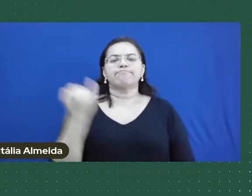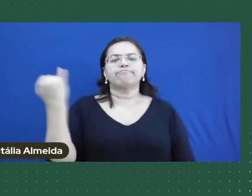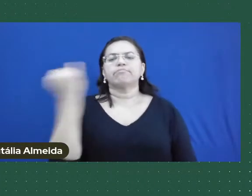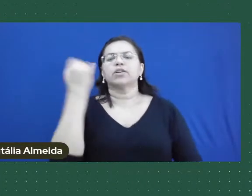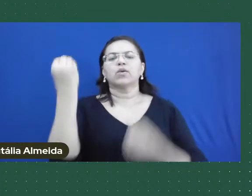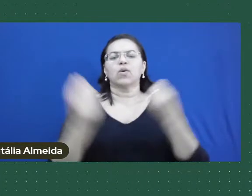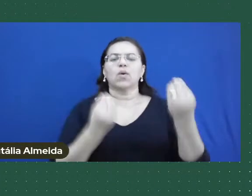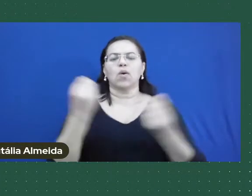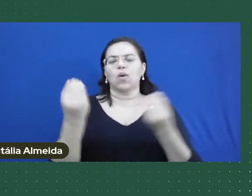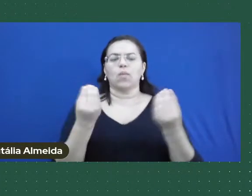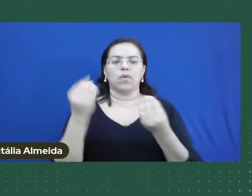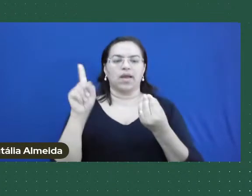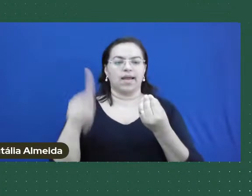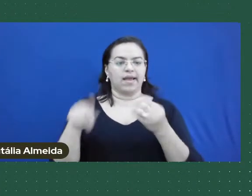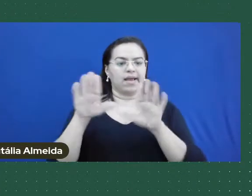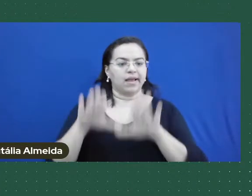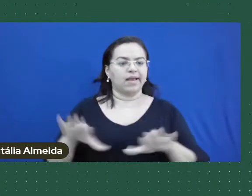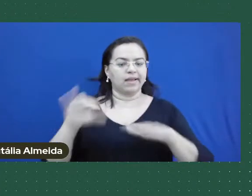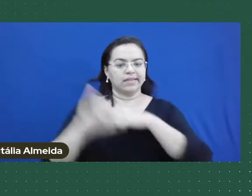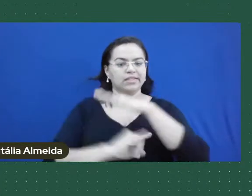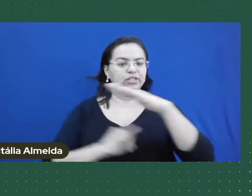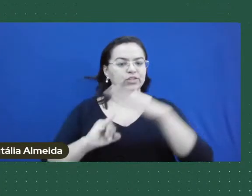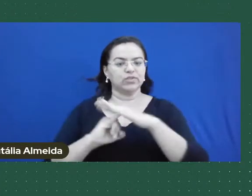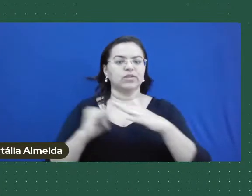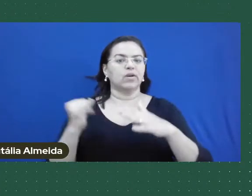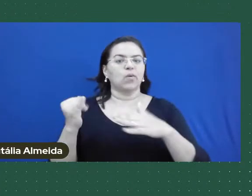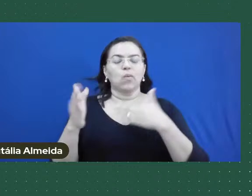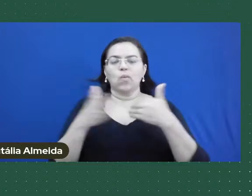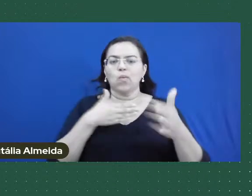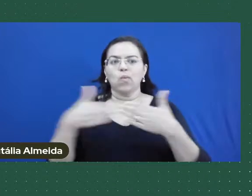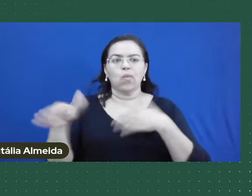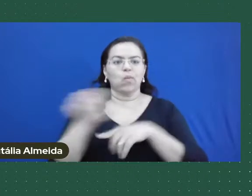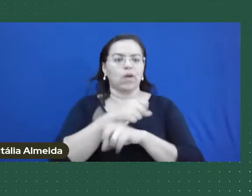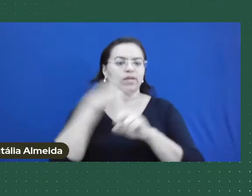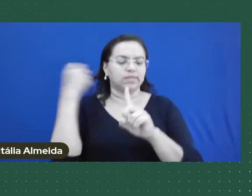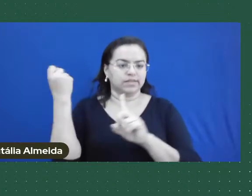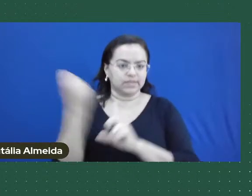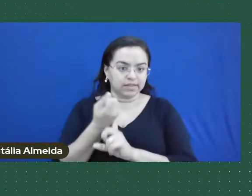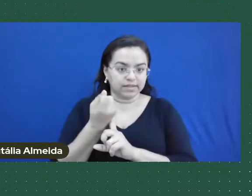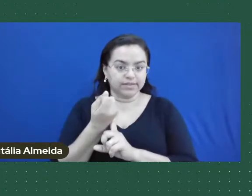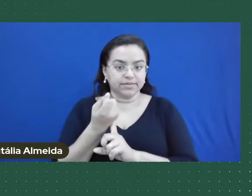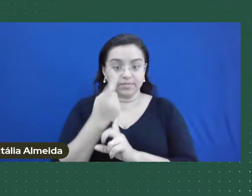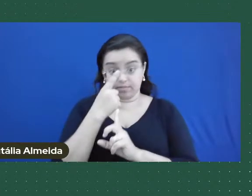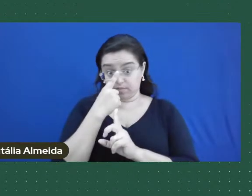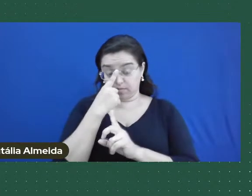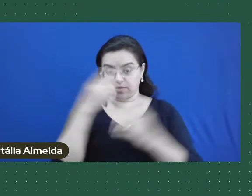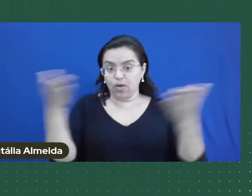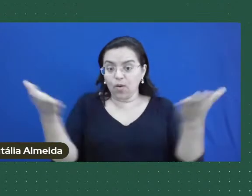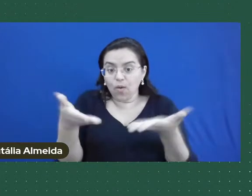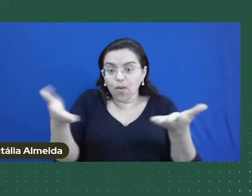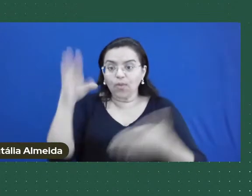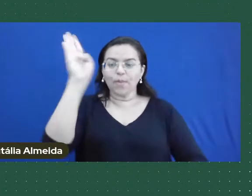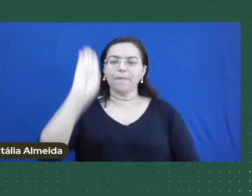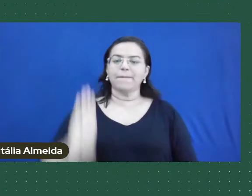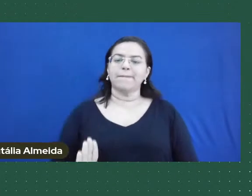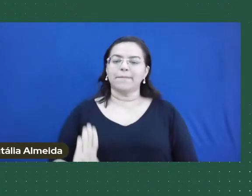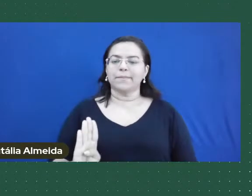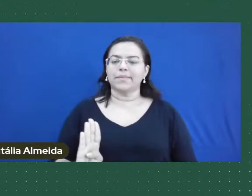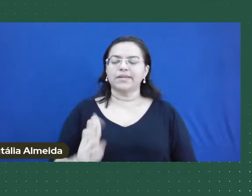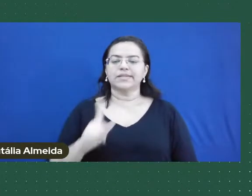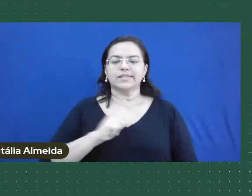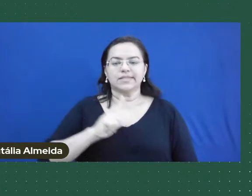presente, né, na vida de qualquer tipo de sociedade. E hoje, no Brasil, os arquivos também são